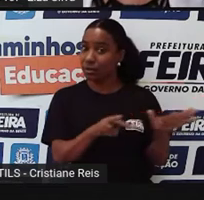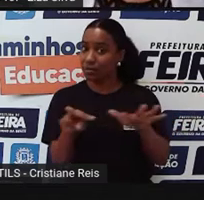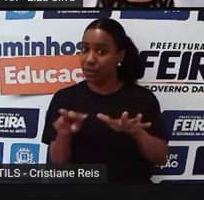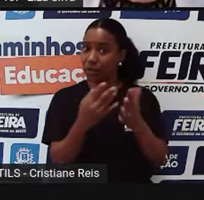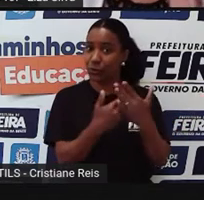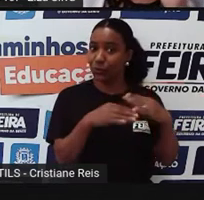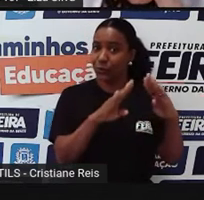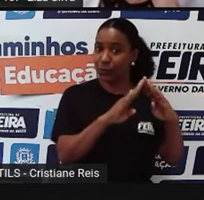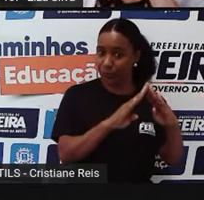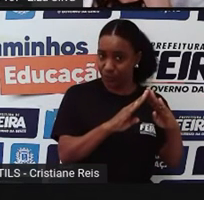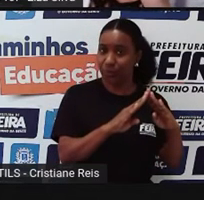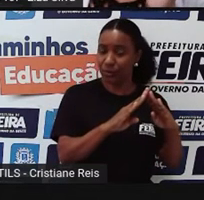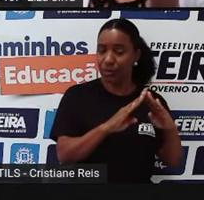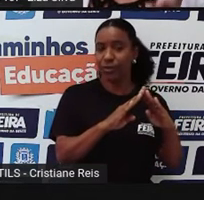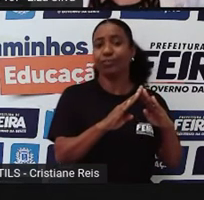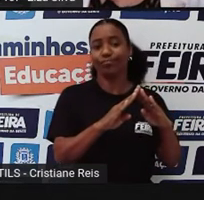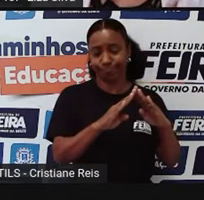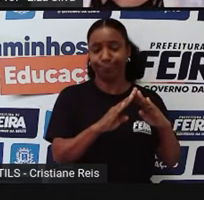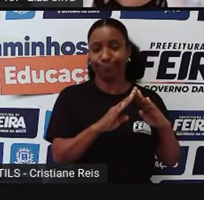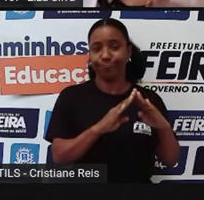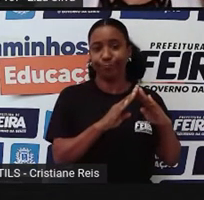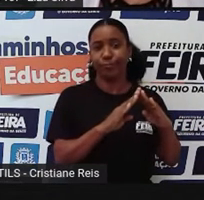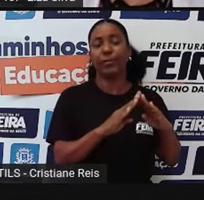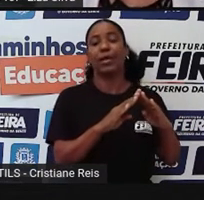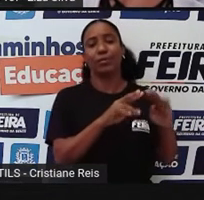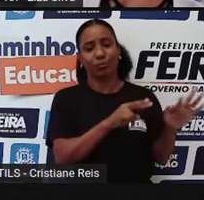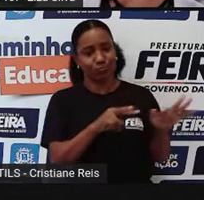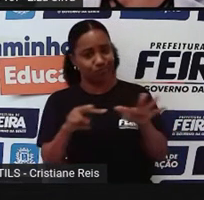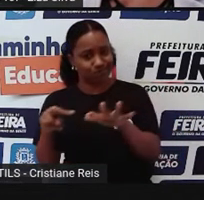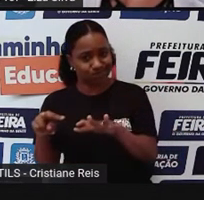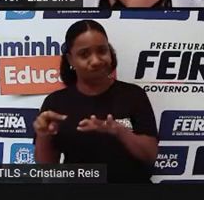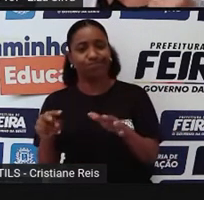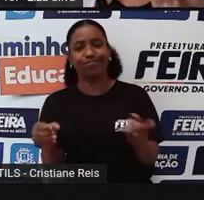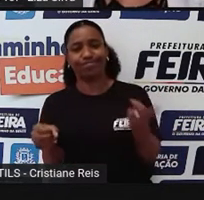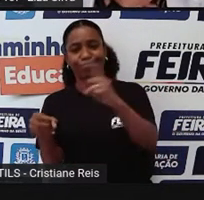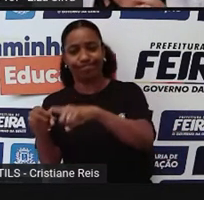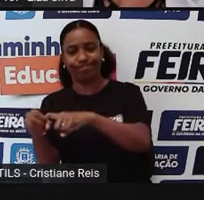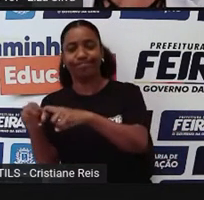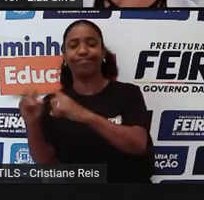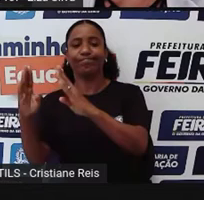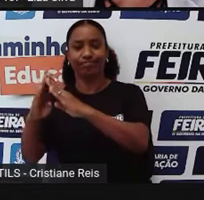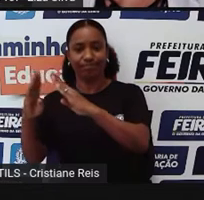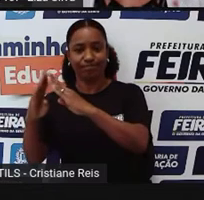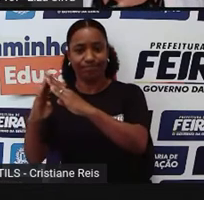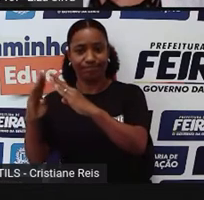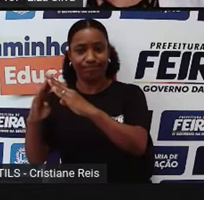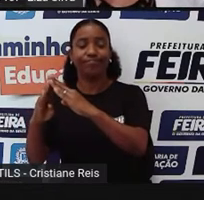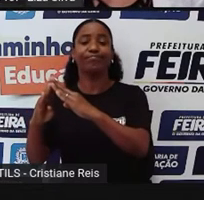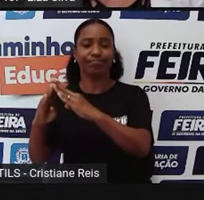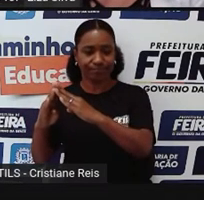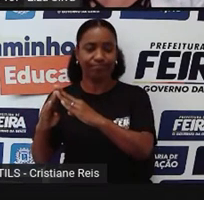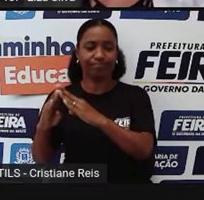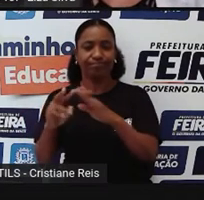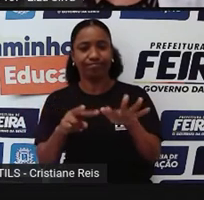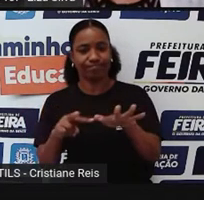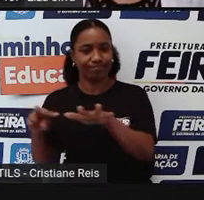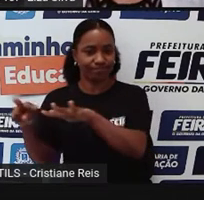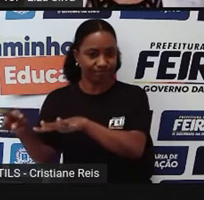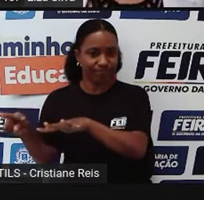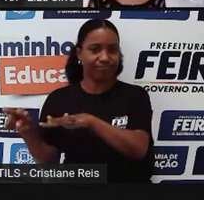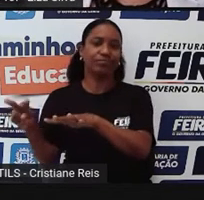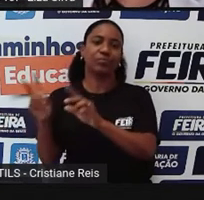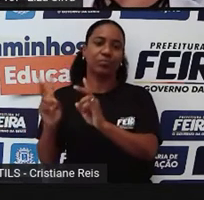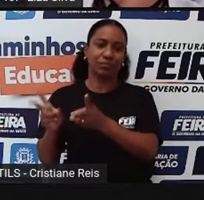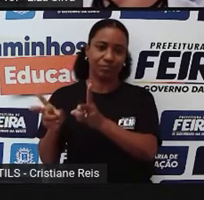são parte do seu estudo será realizado na escola com seu professor e parte em casa